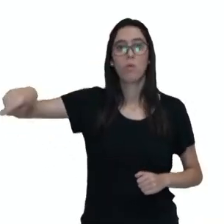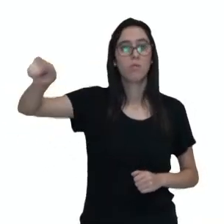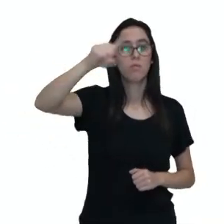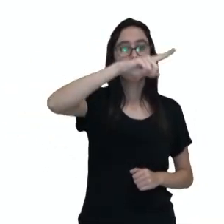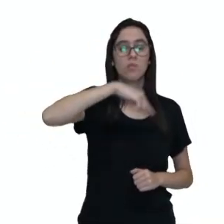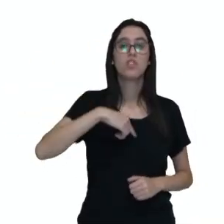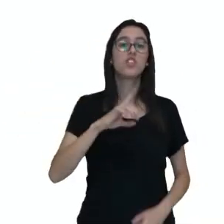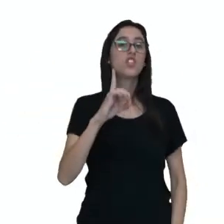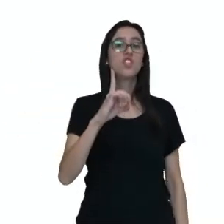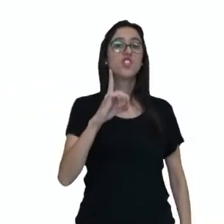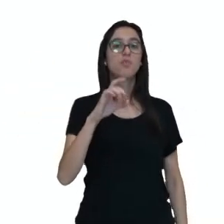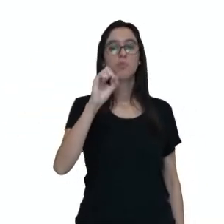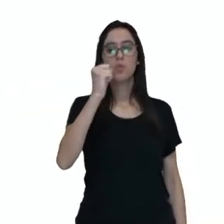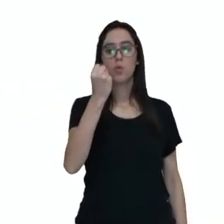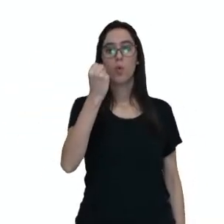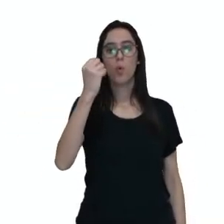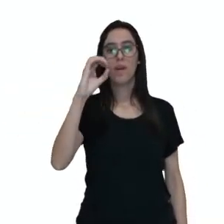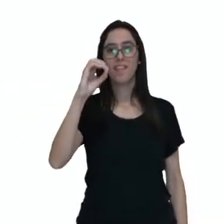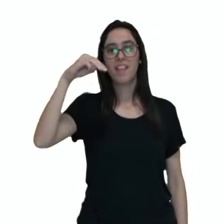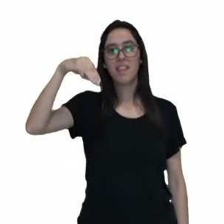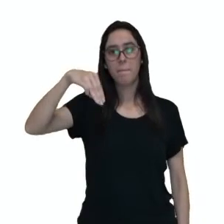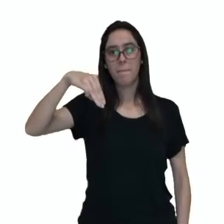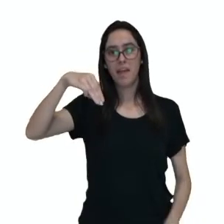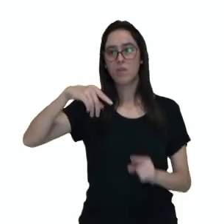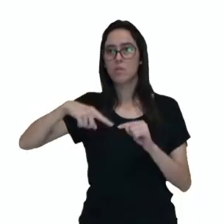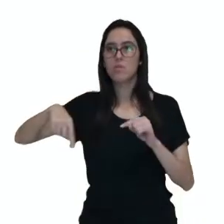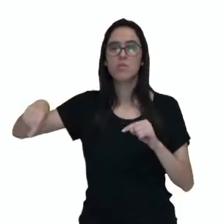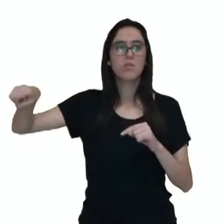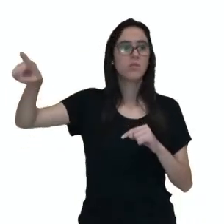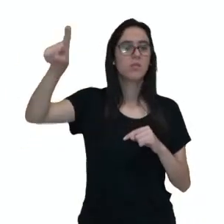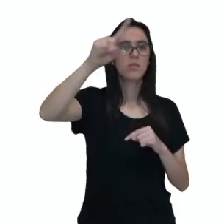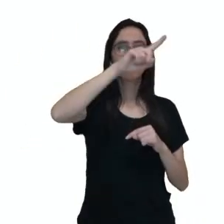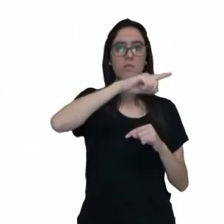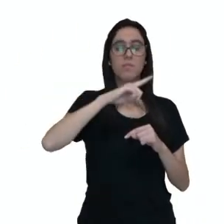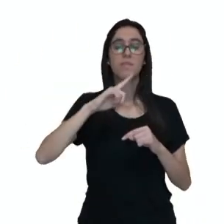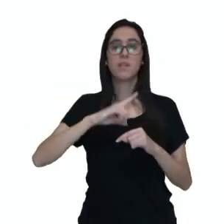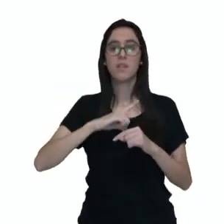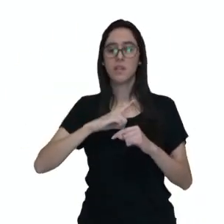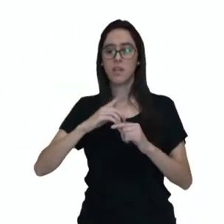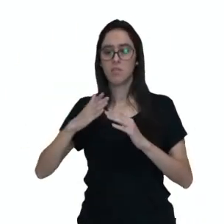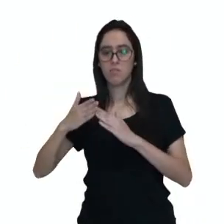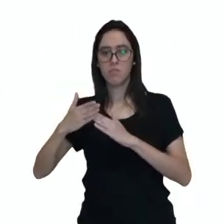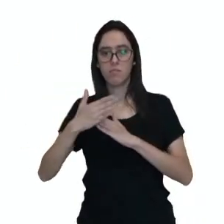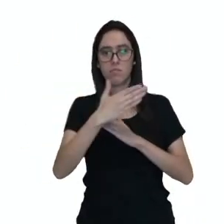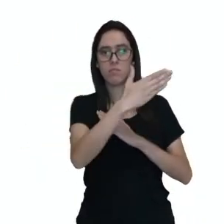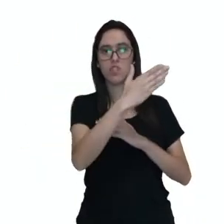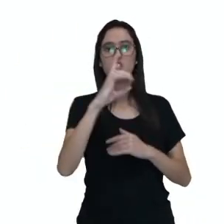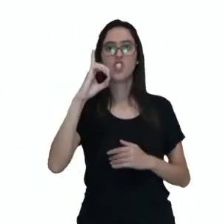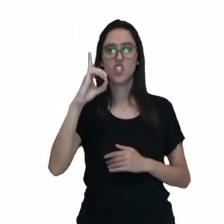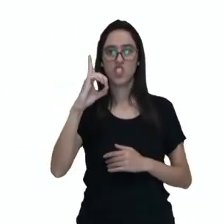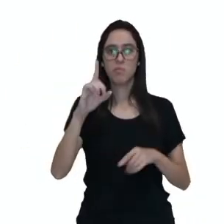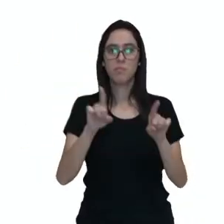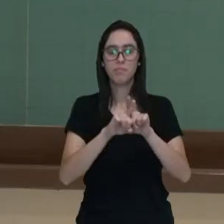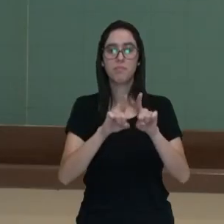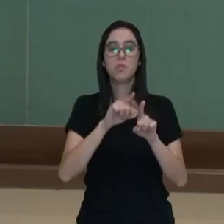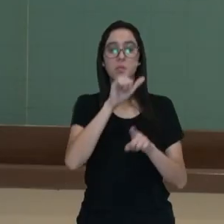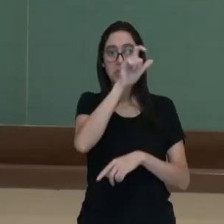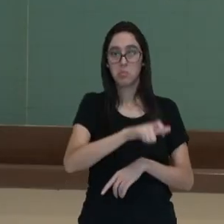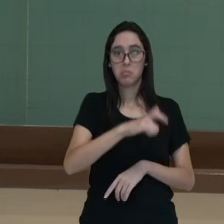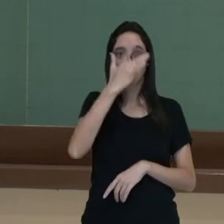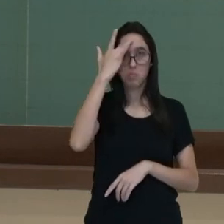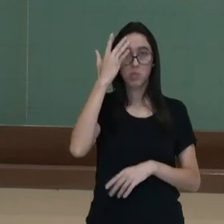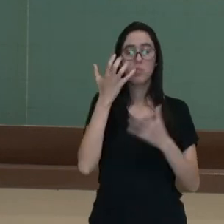O diâmetro de um lado ao outro, um extremo ao outro, passando pelo centro. Um atleta treinando nessa pista deseja correr